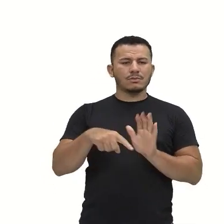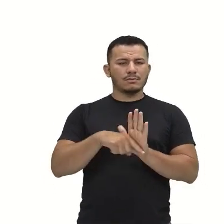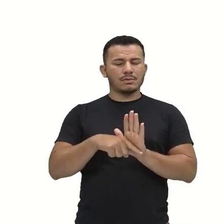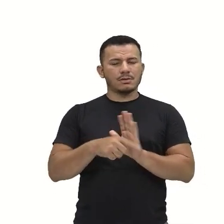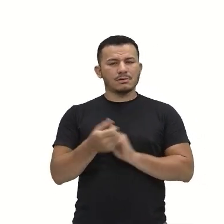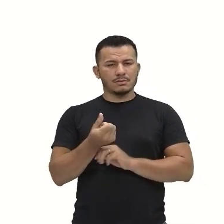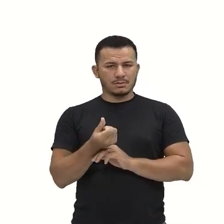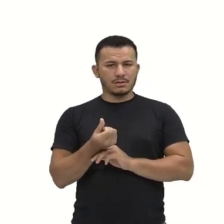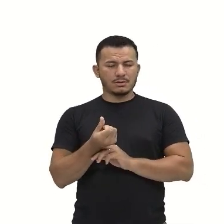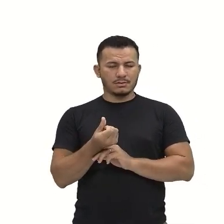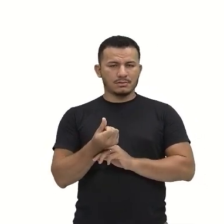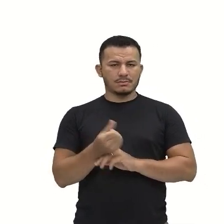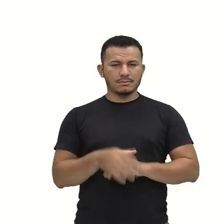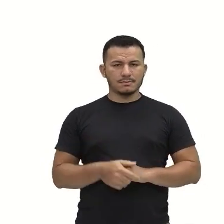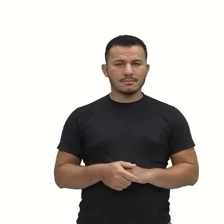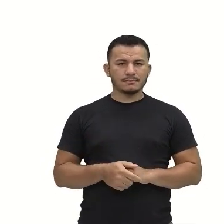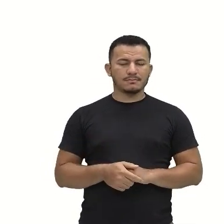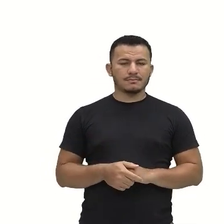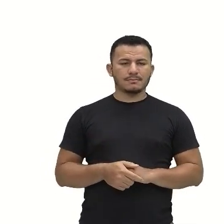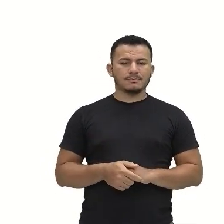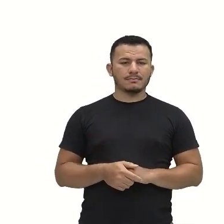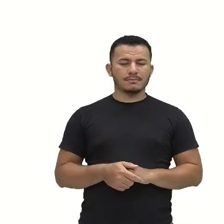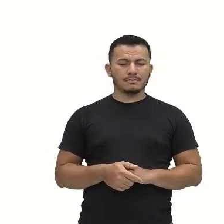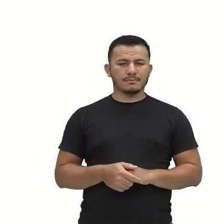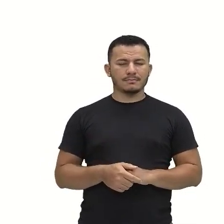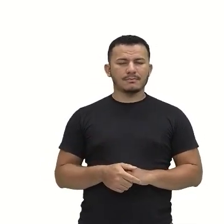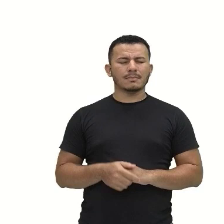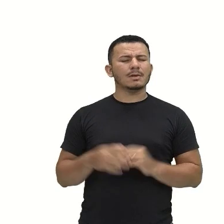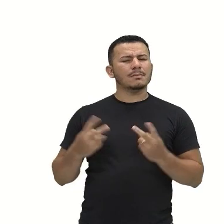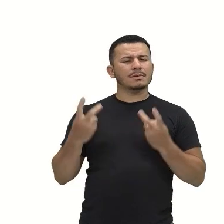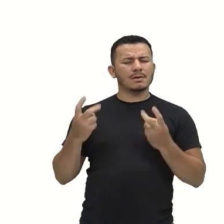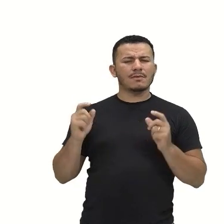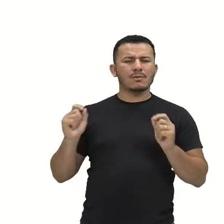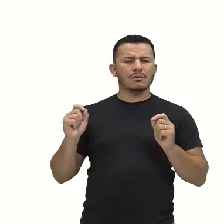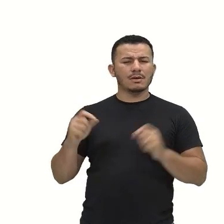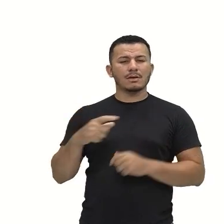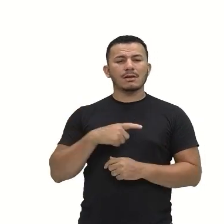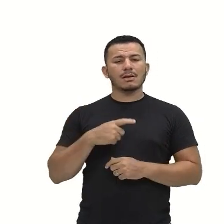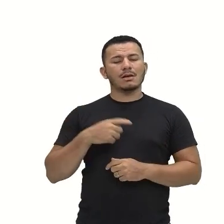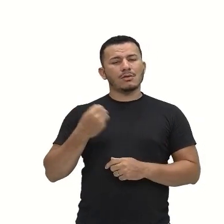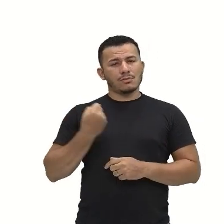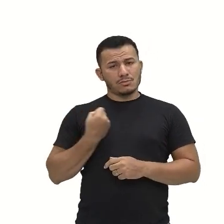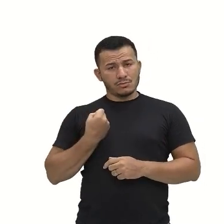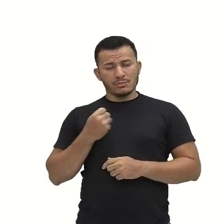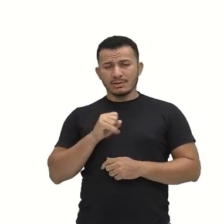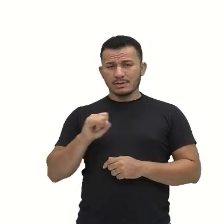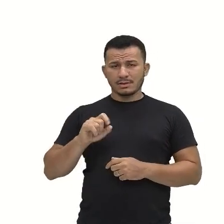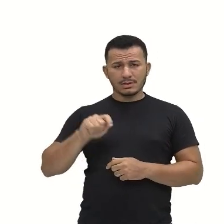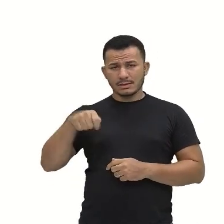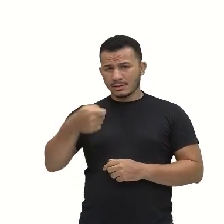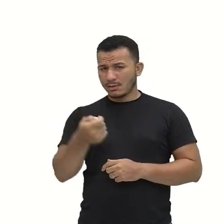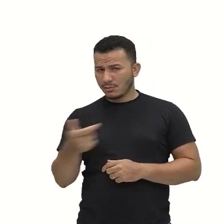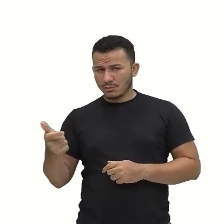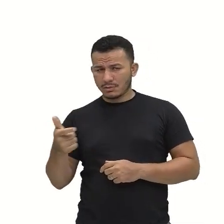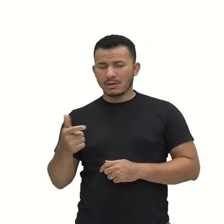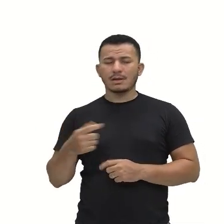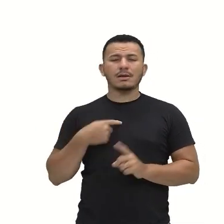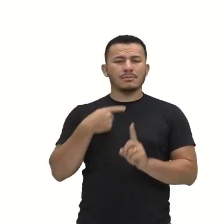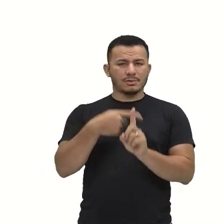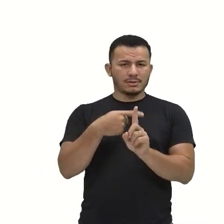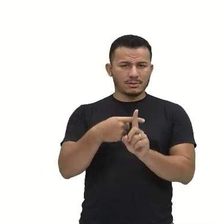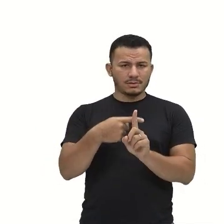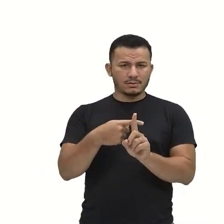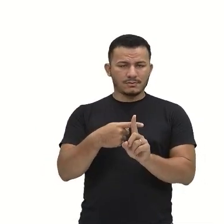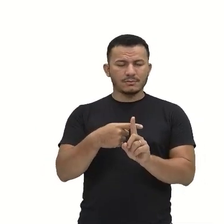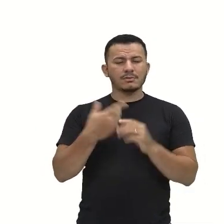menos 6. O que nós temos que observar? O número, quando não tem sinal, ele é